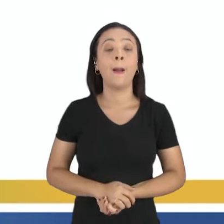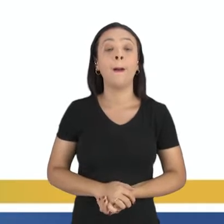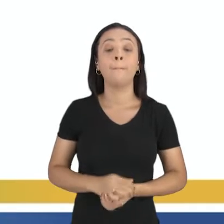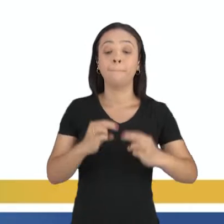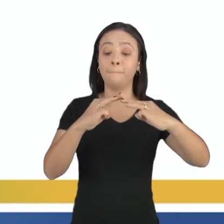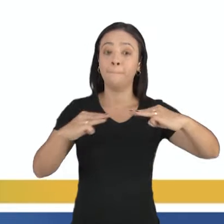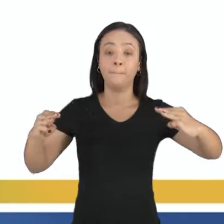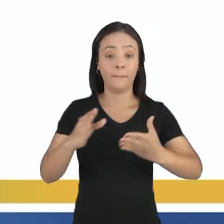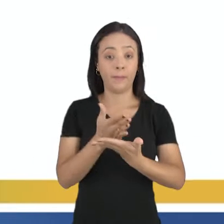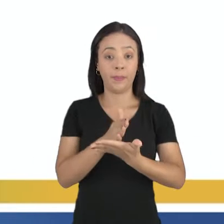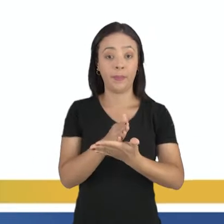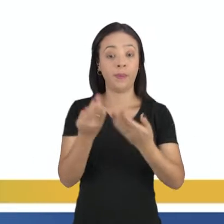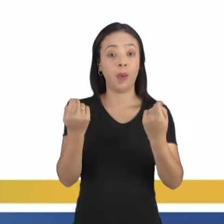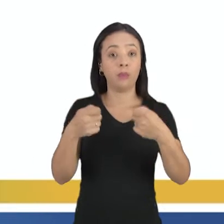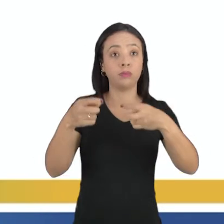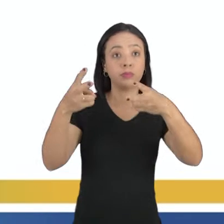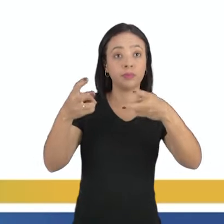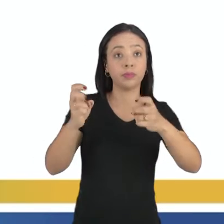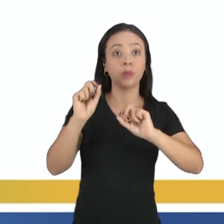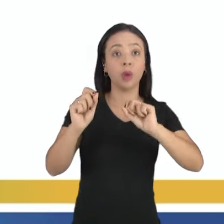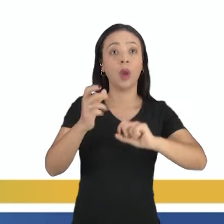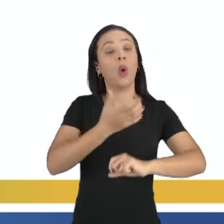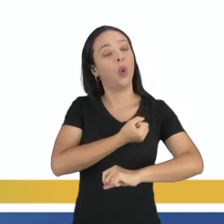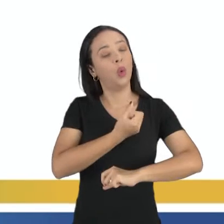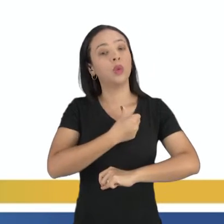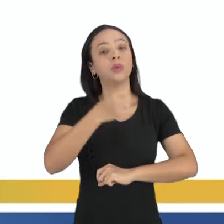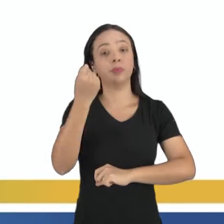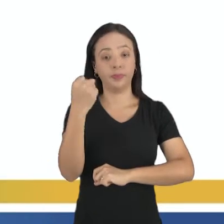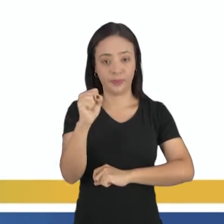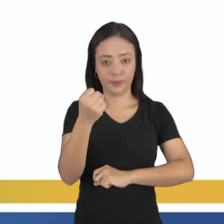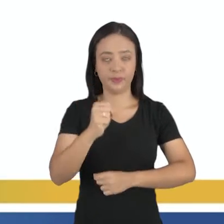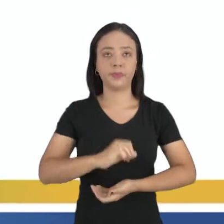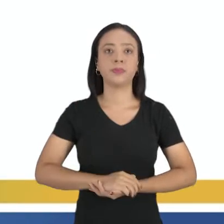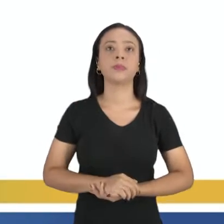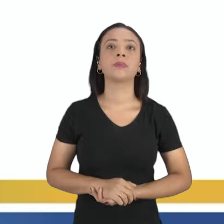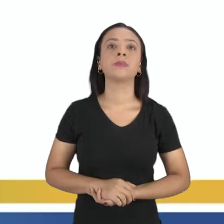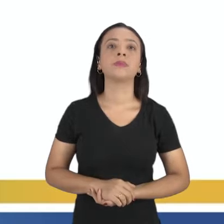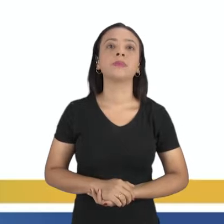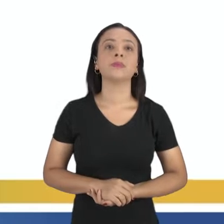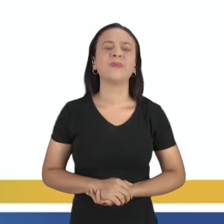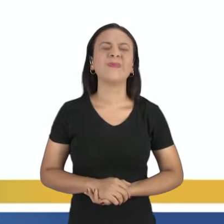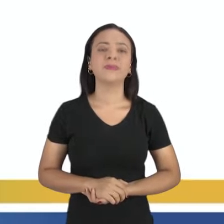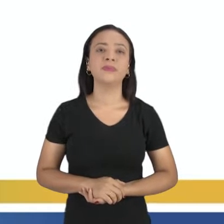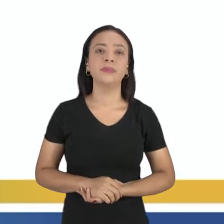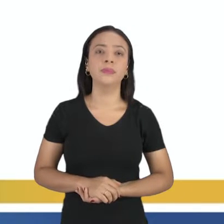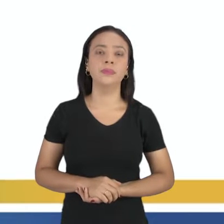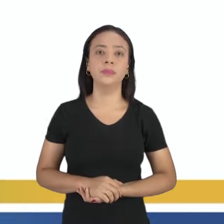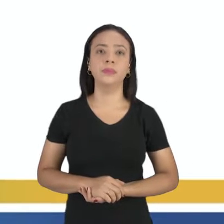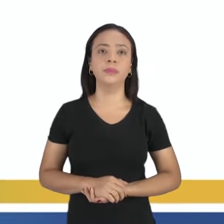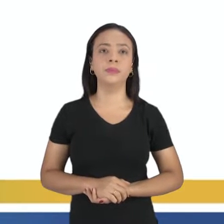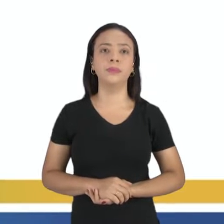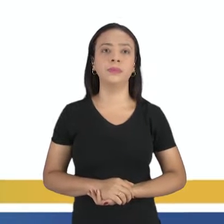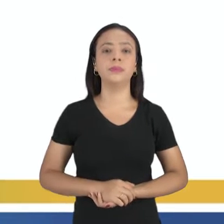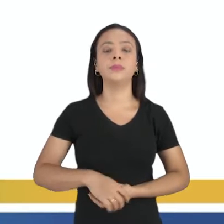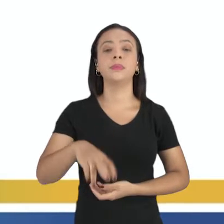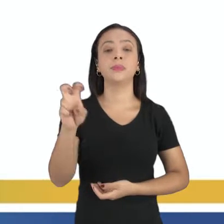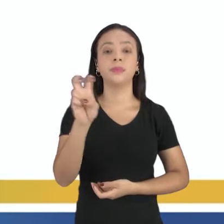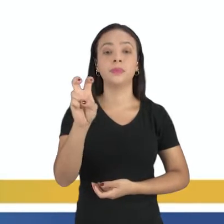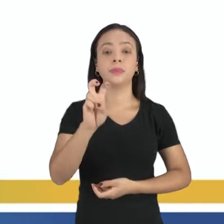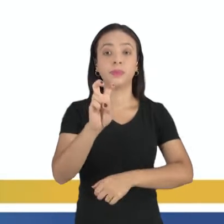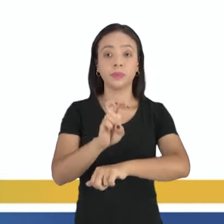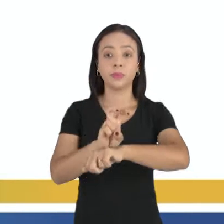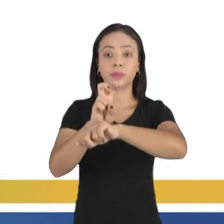dados, nós podemos observar aí que vai ser o número 8, que vai ocupar, então, a quinta